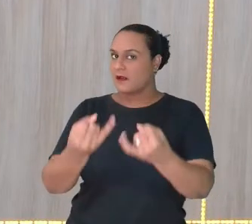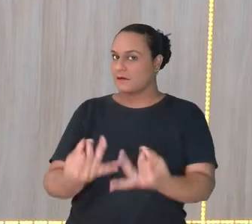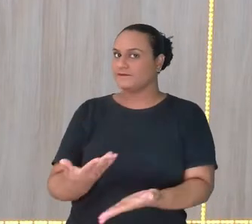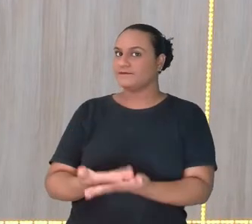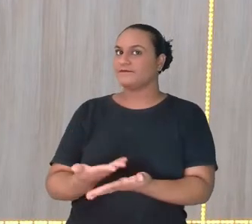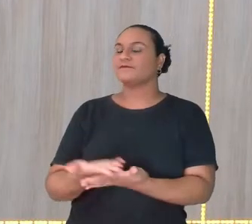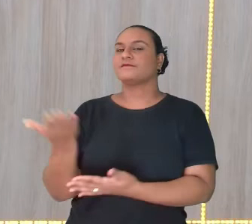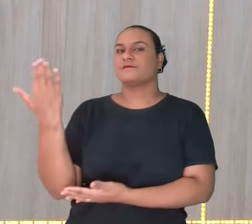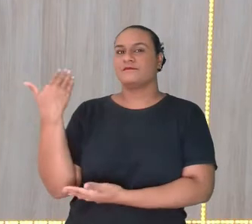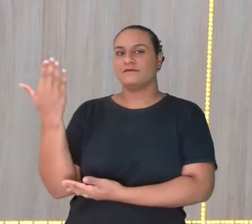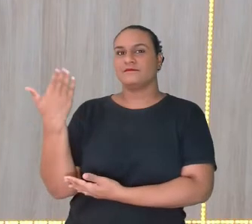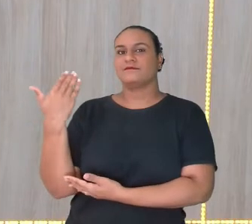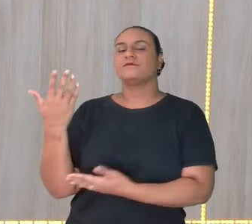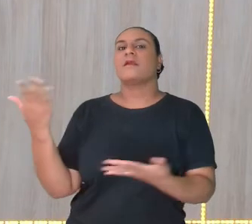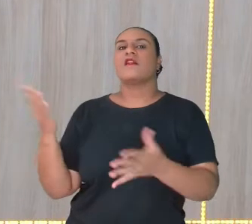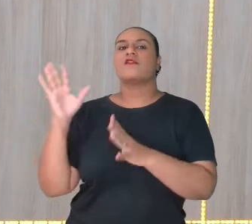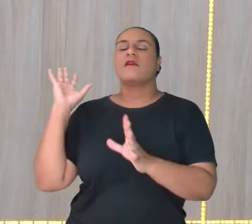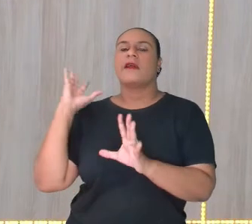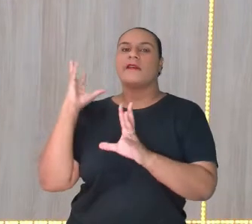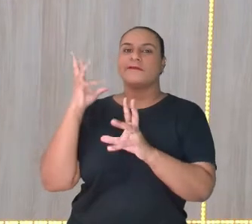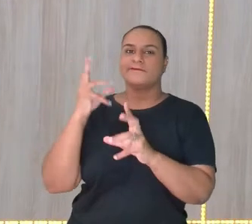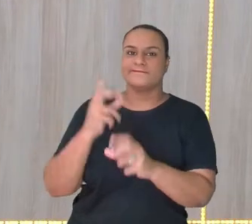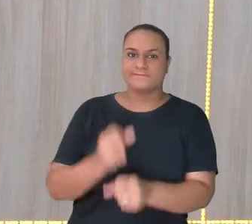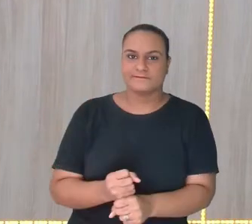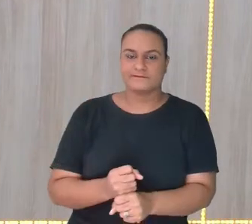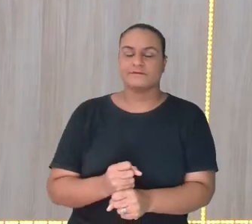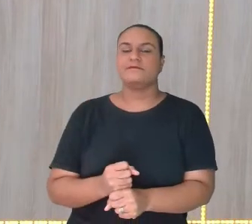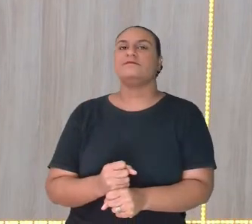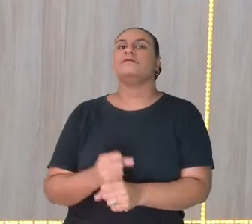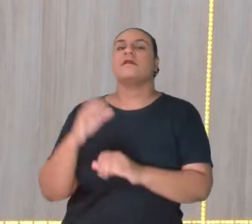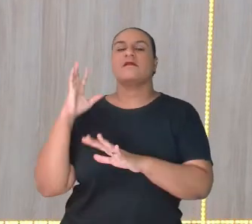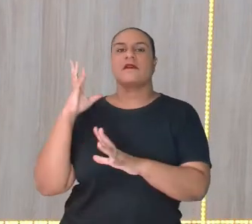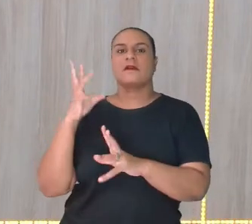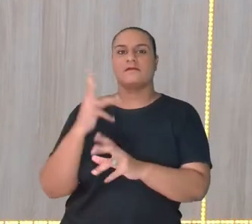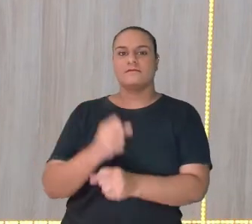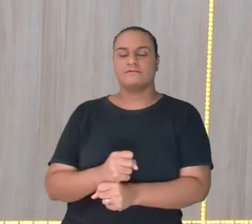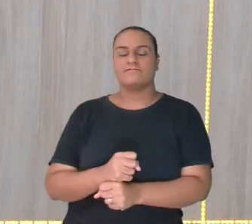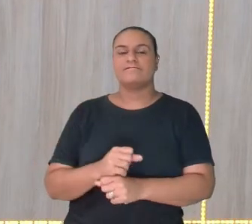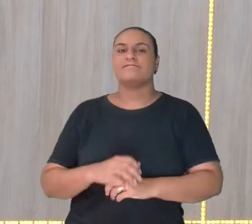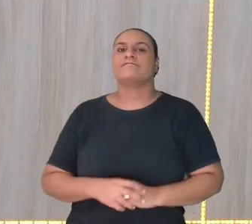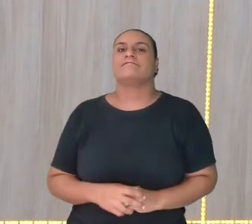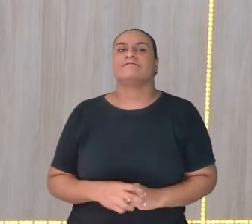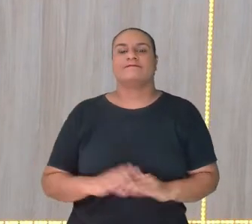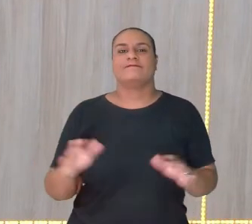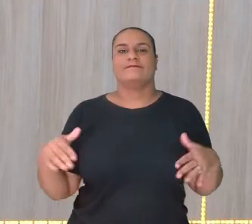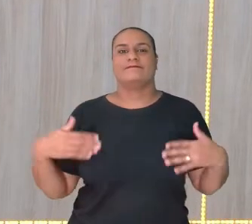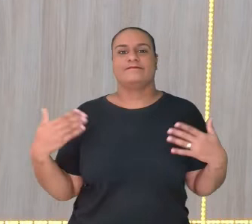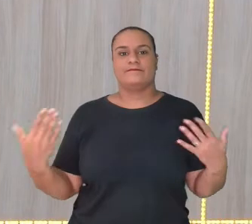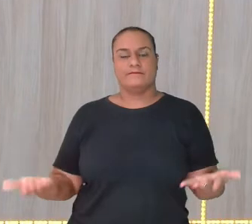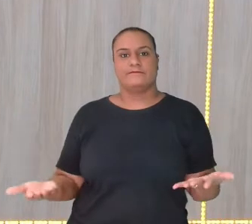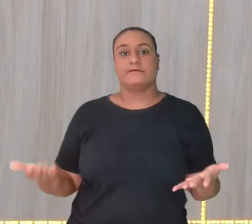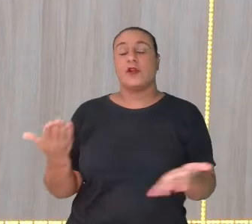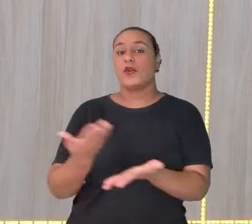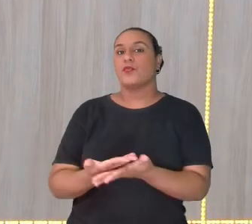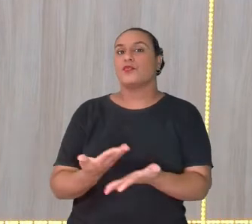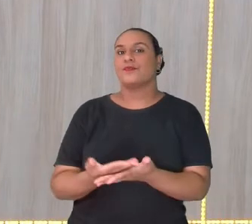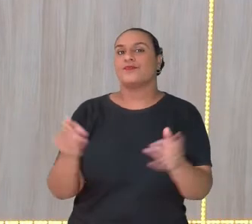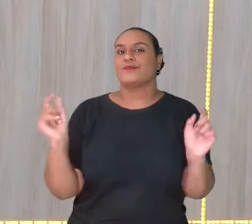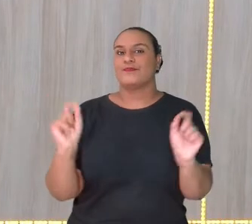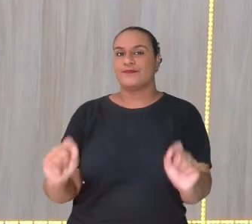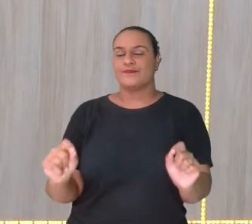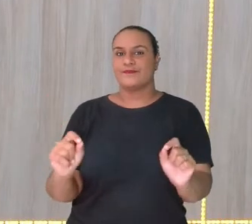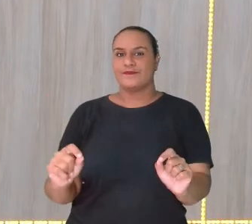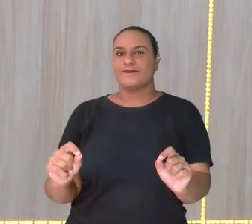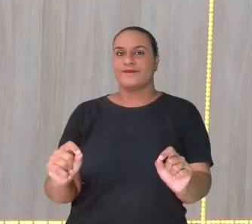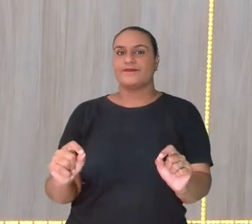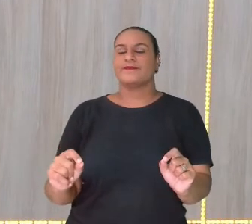passada, mas a gente vai recapitular isso, né? Vai retomar. Então, a gente viu